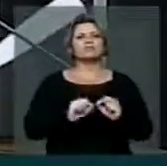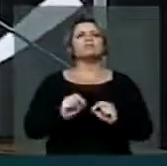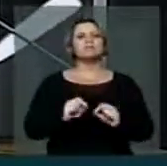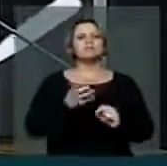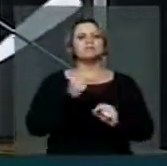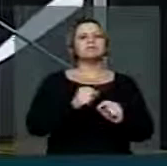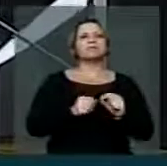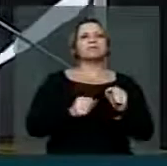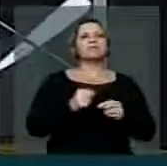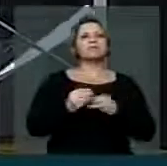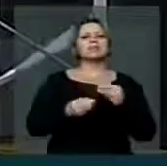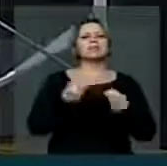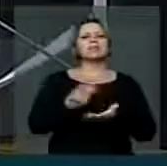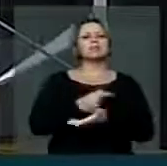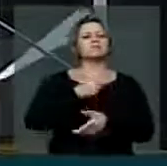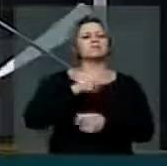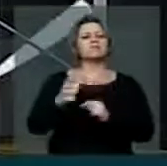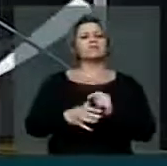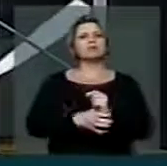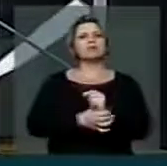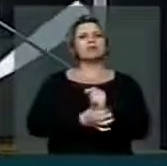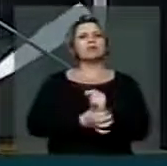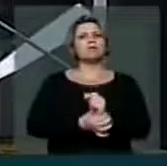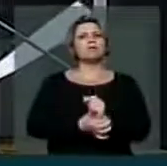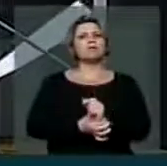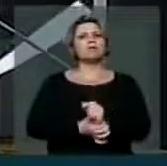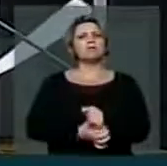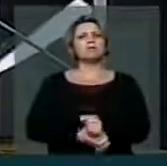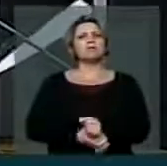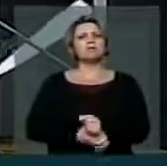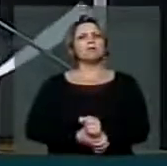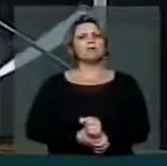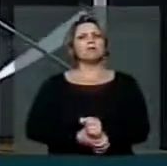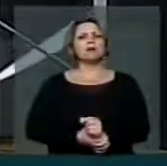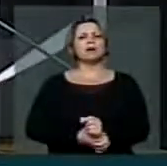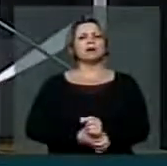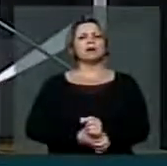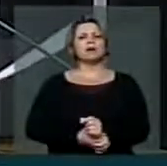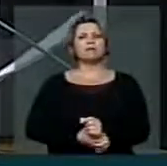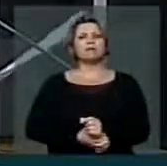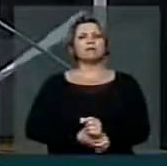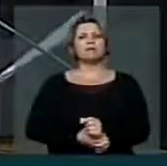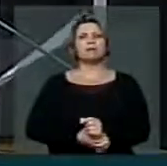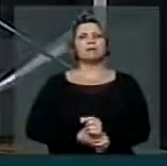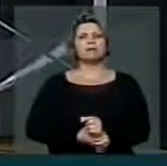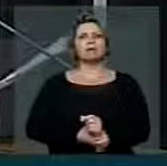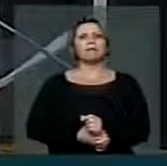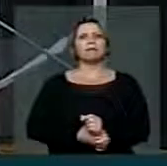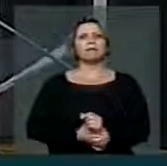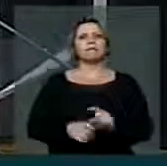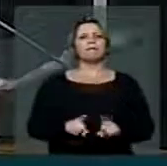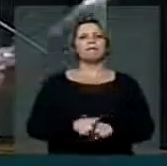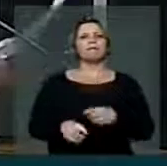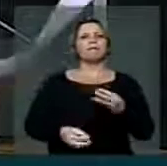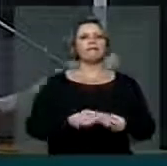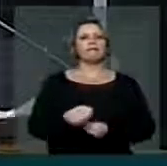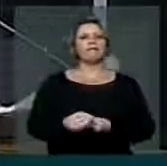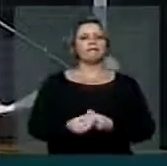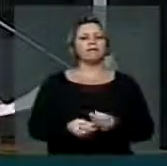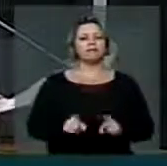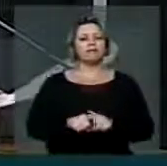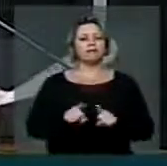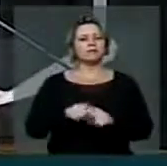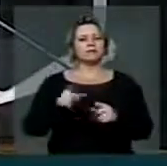bom termo, assegurando-se o papel, o reconhecimento do papel fiscalizador